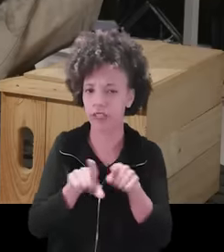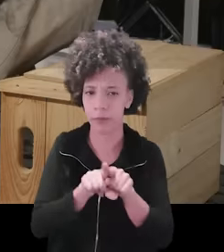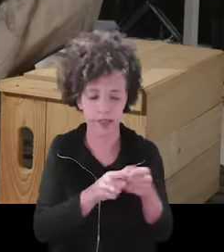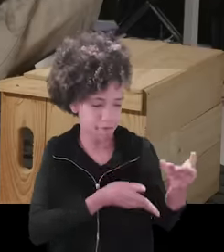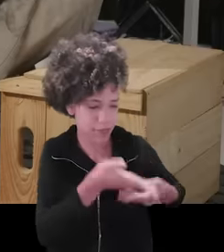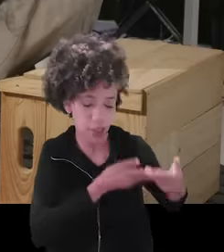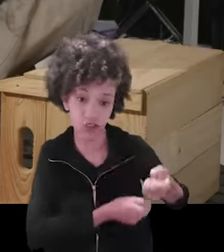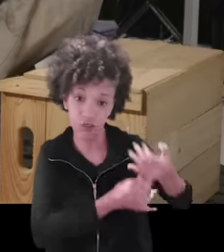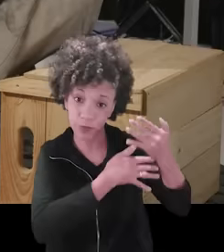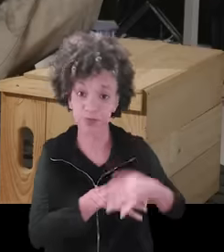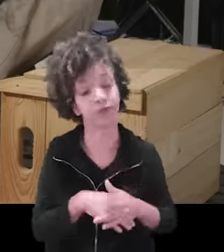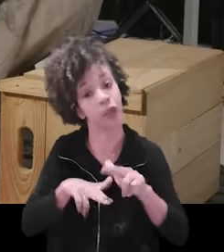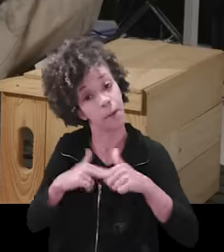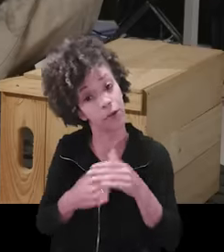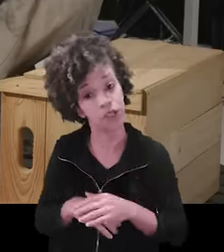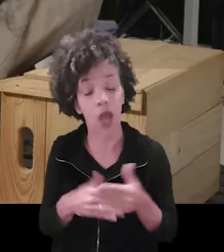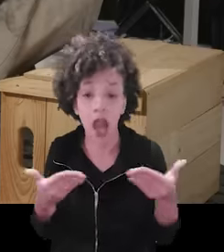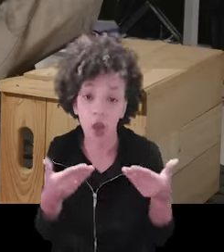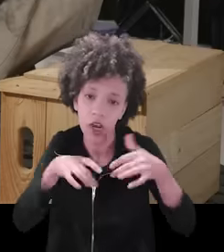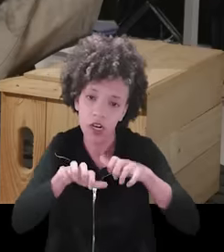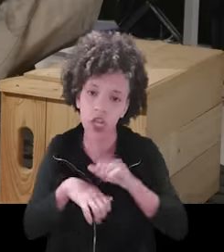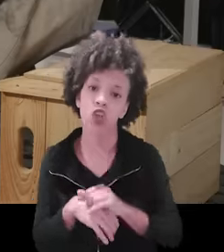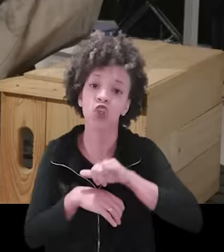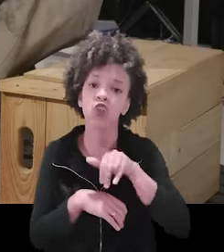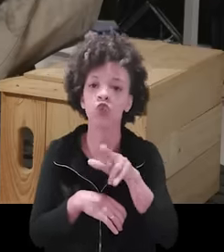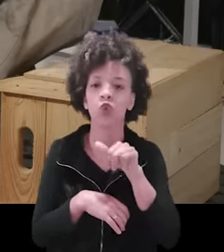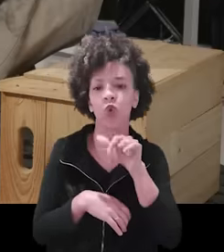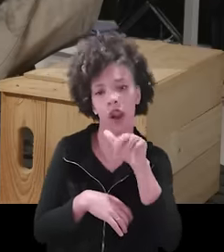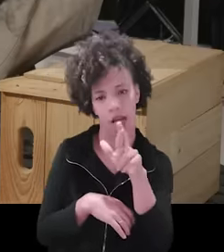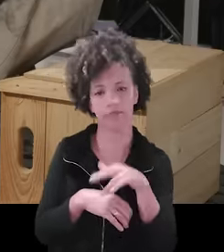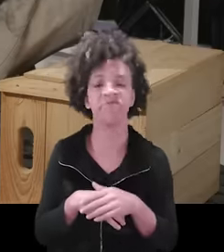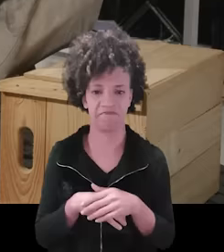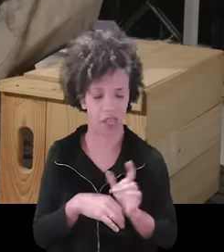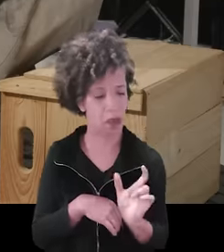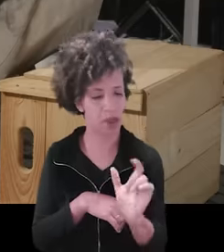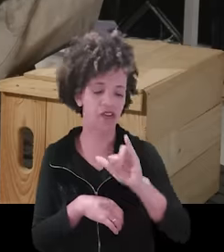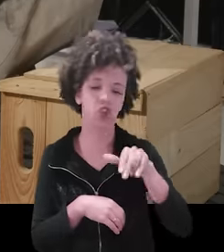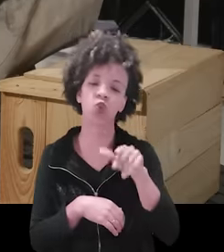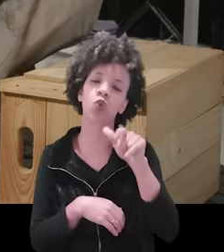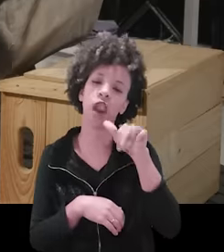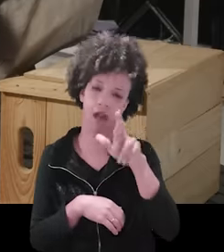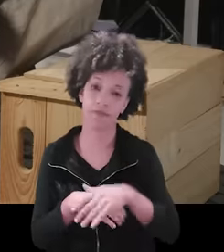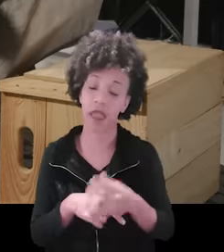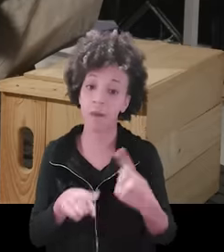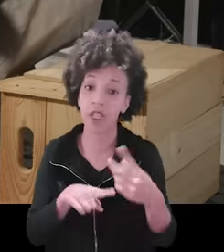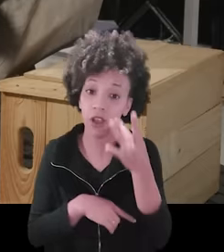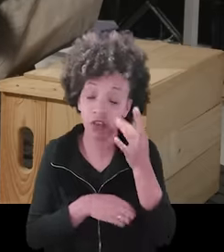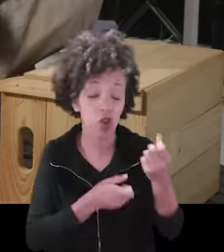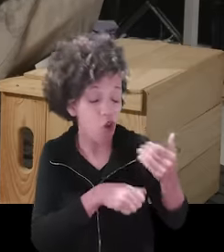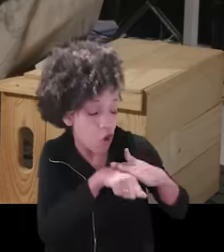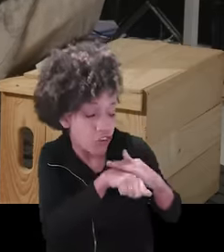também interagir desatualizado por isso que a gente tá escrevendo agora jugula jugula jogando vai falar para Júlia lá para a gente tá ao